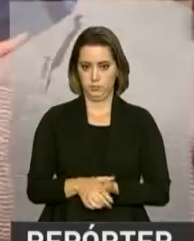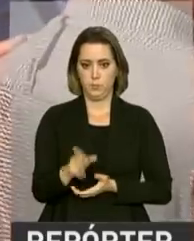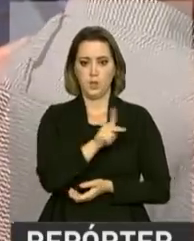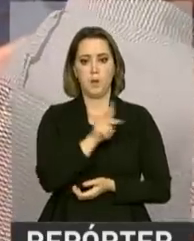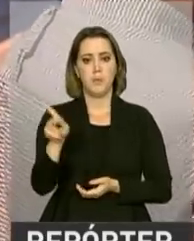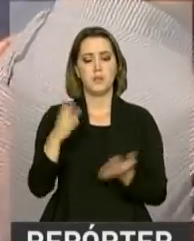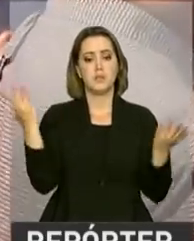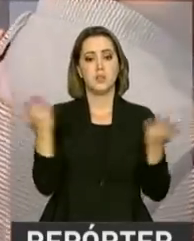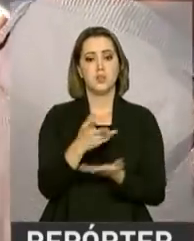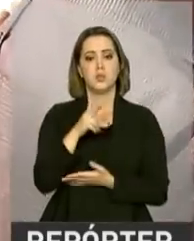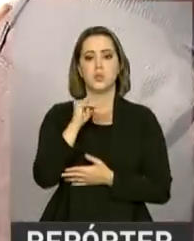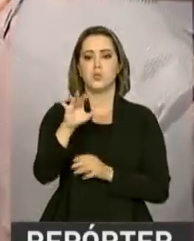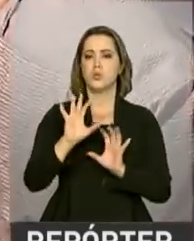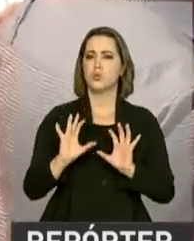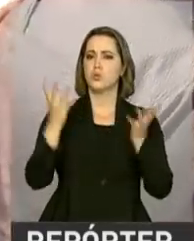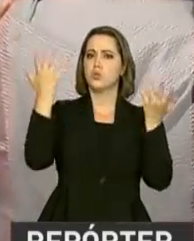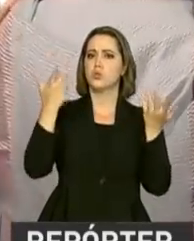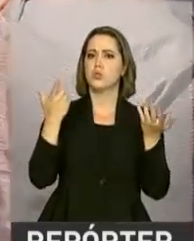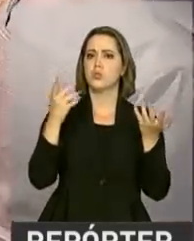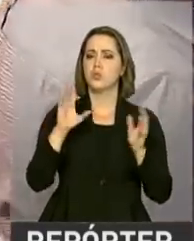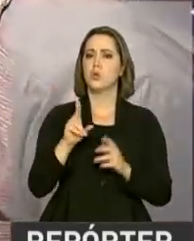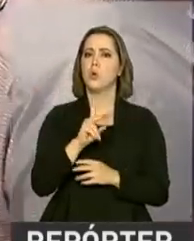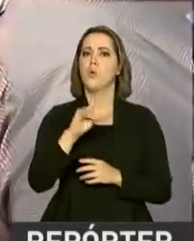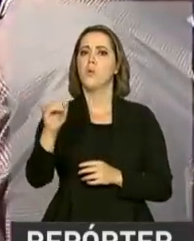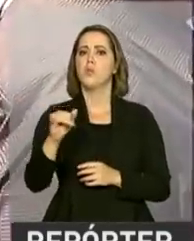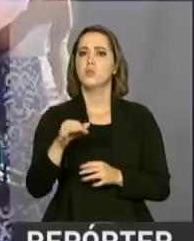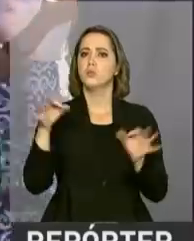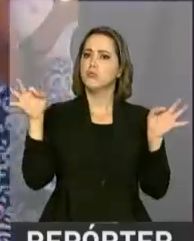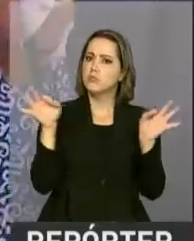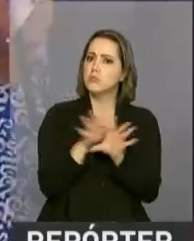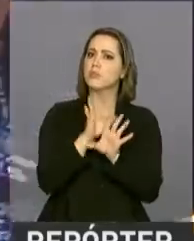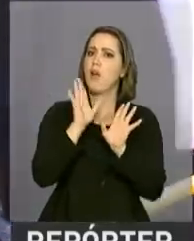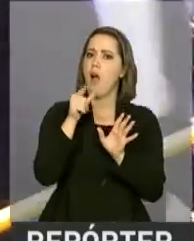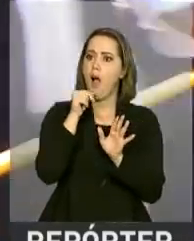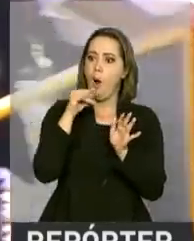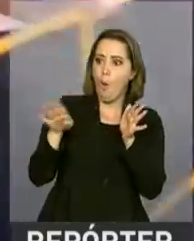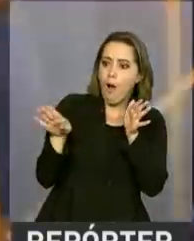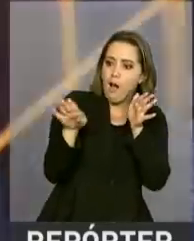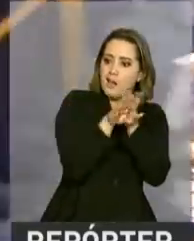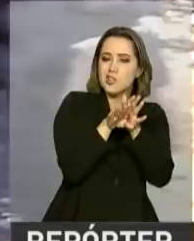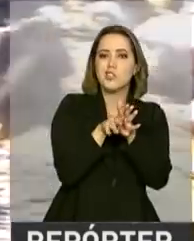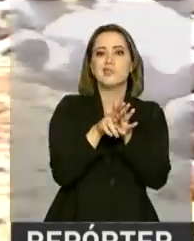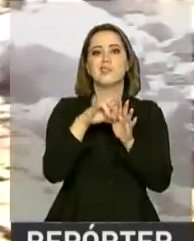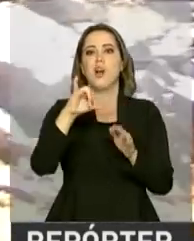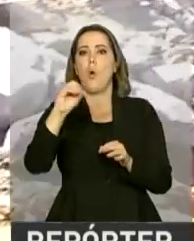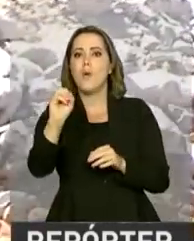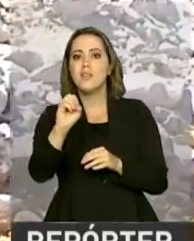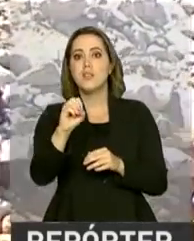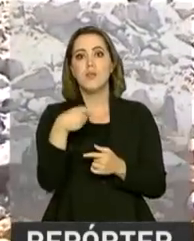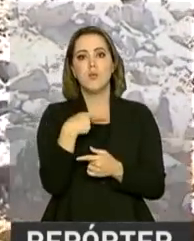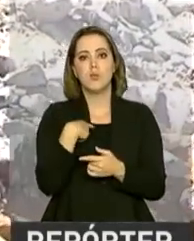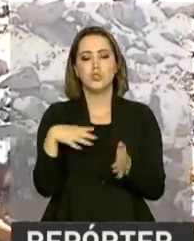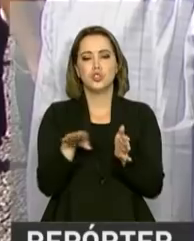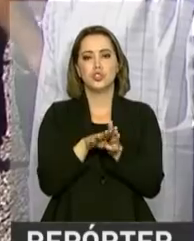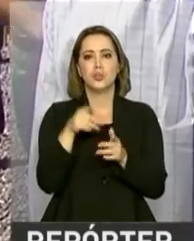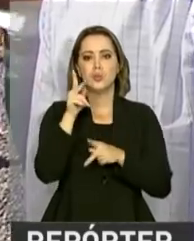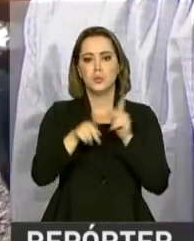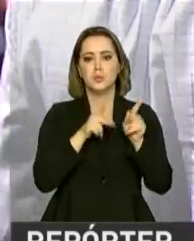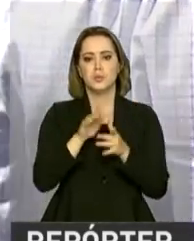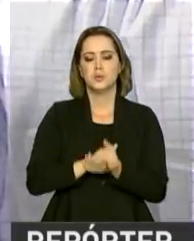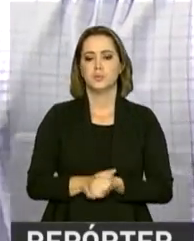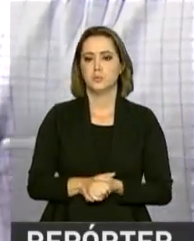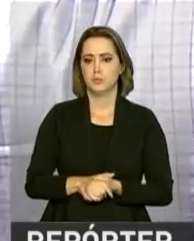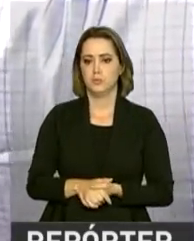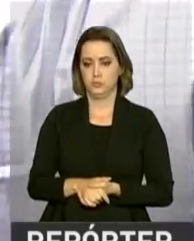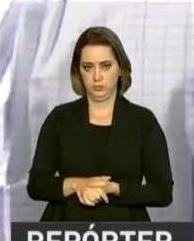Presidente, hoje foi um dia de festa, né? Um dia que finalmente as águas do Rio São Francisco chegaram até a população. É verdade,